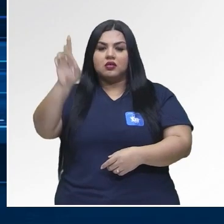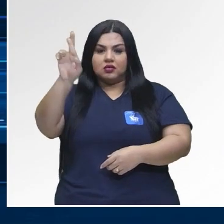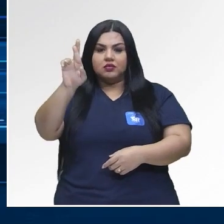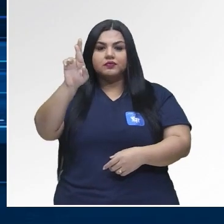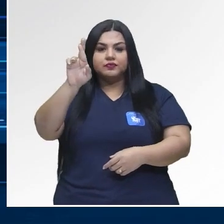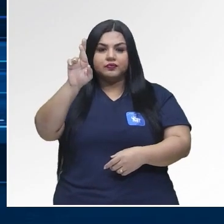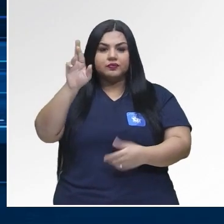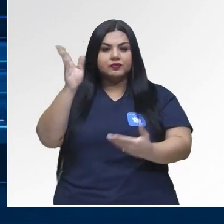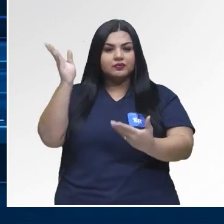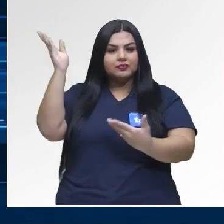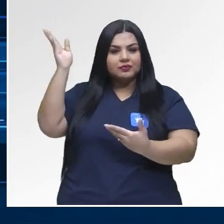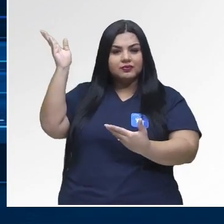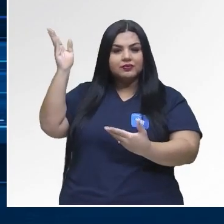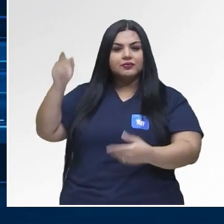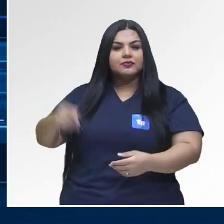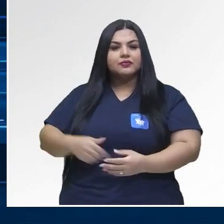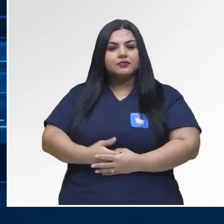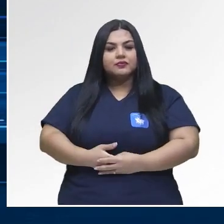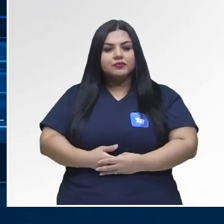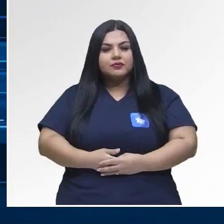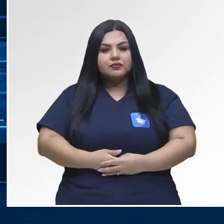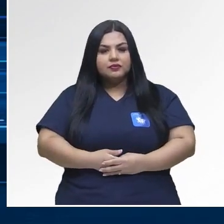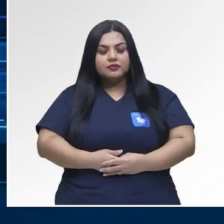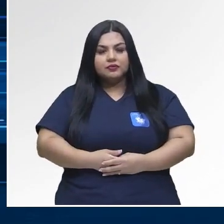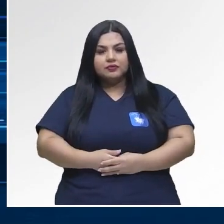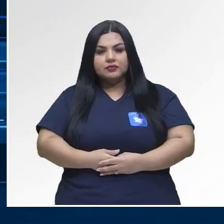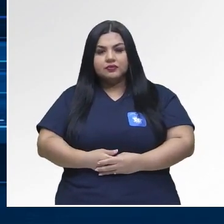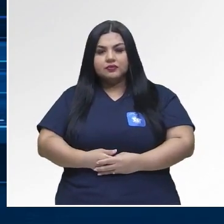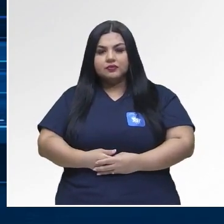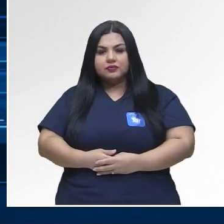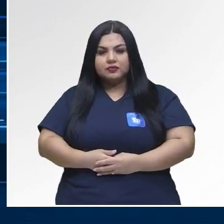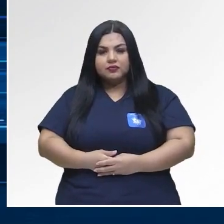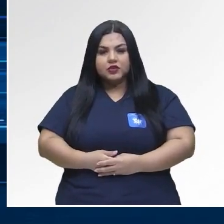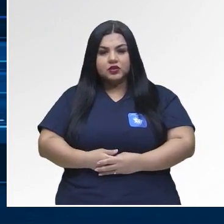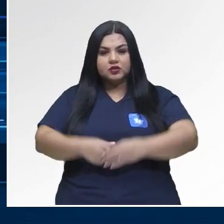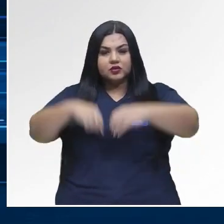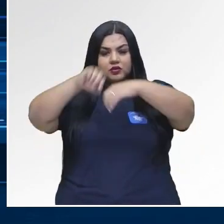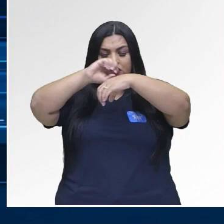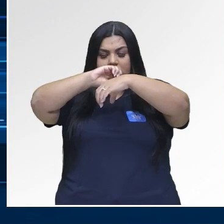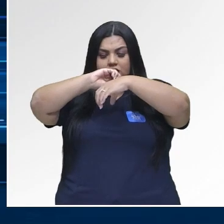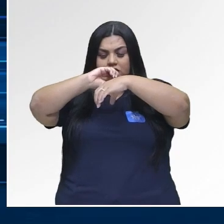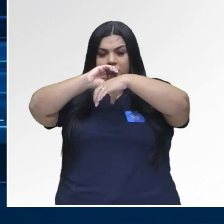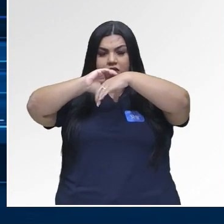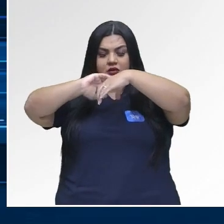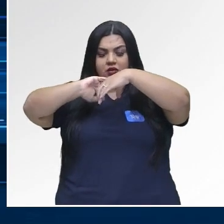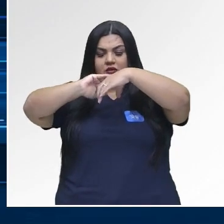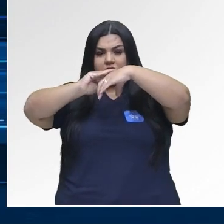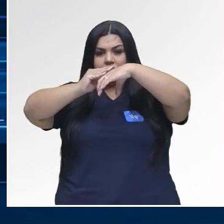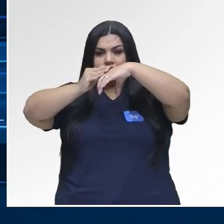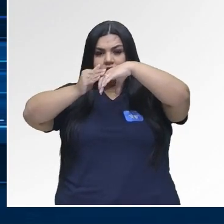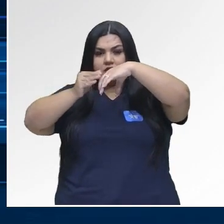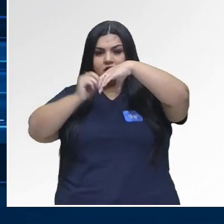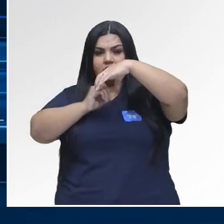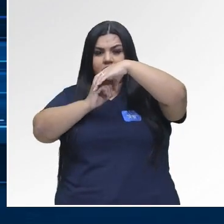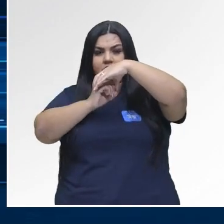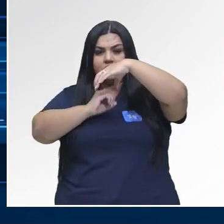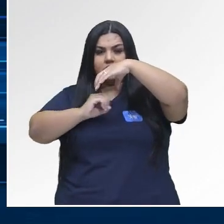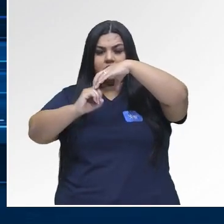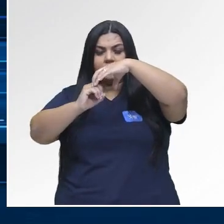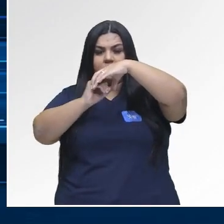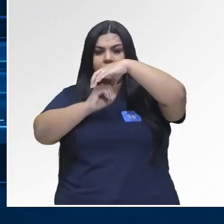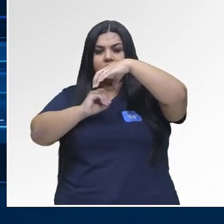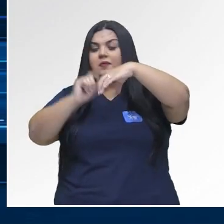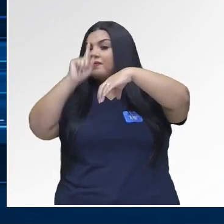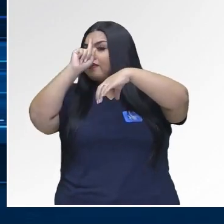mostrando o que acontece. A gente tem aqui o capilar, tá? E aqui em amarelo tem os